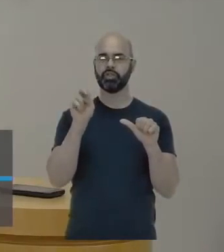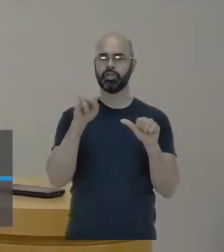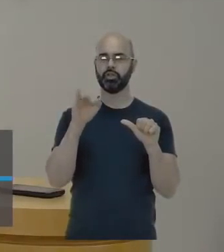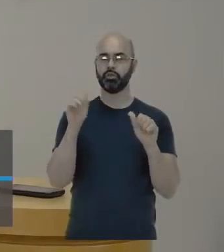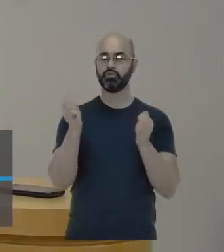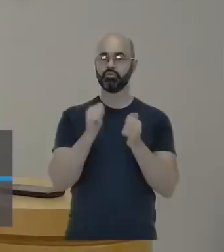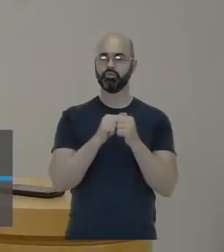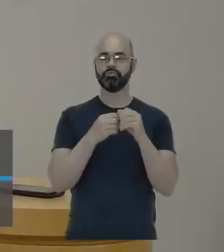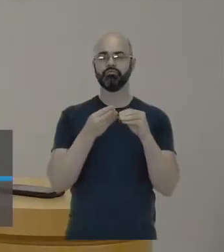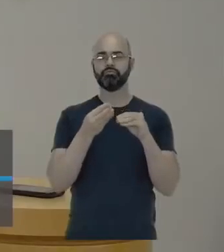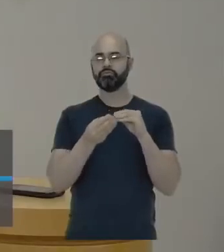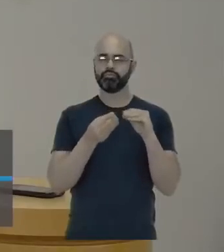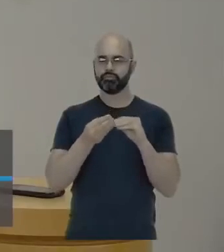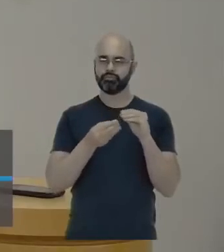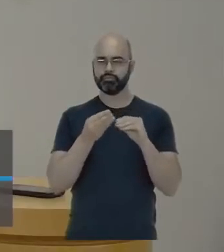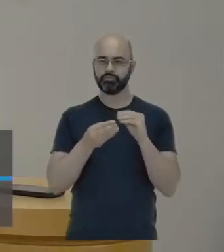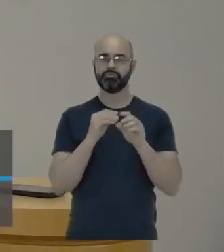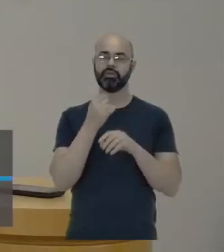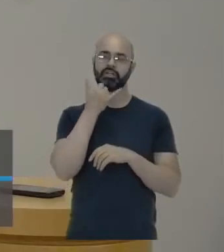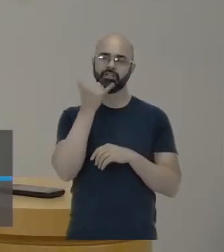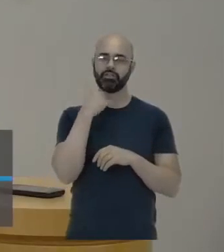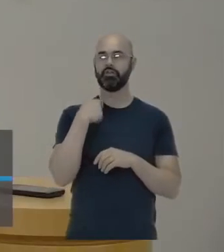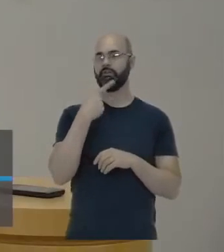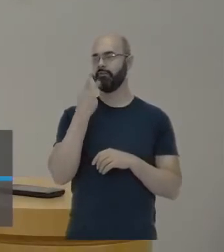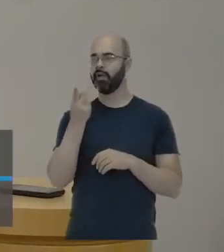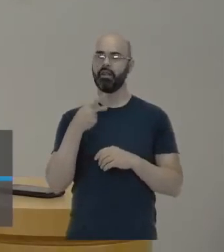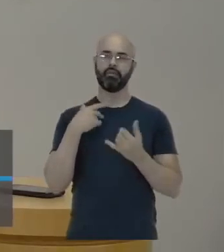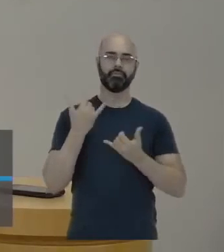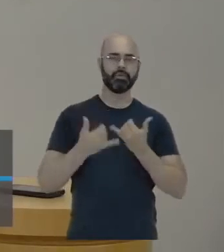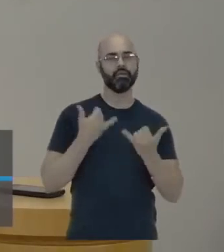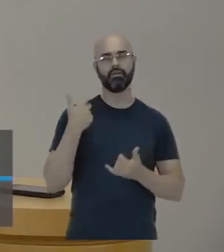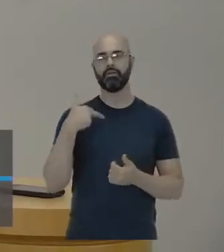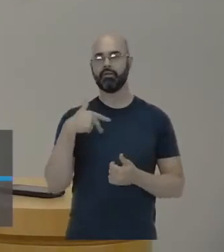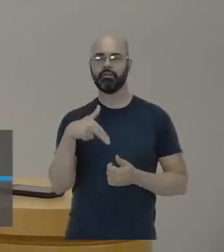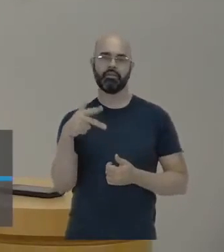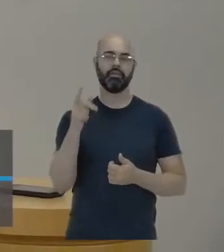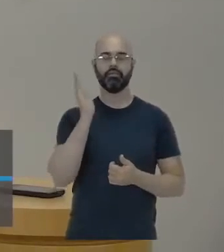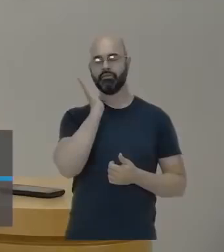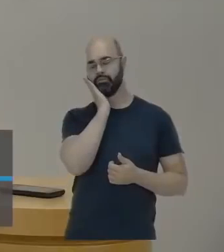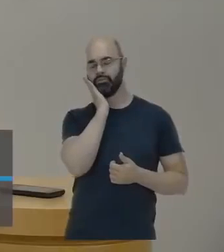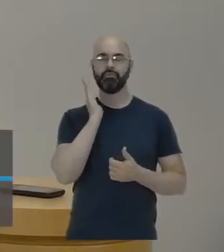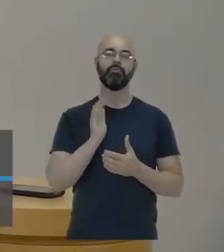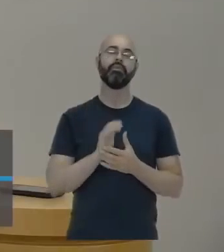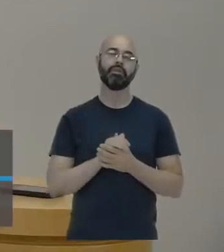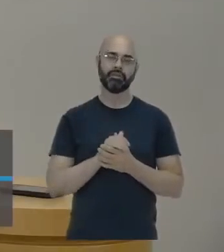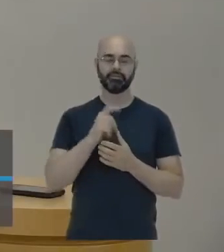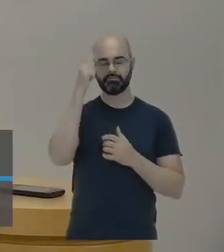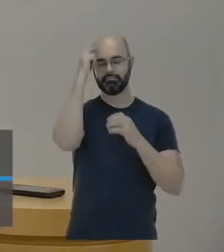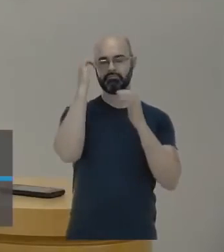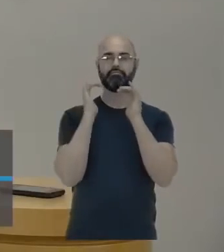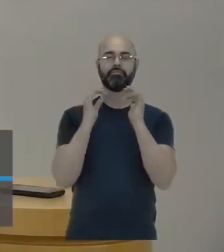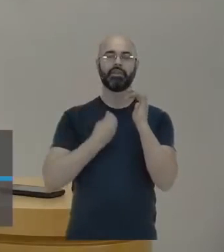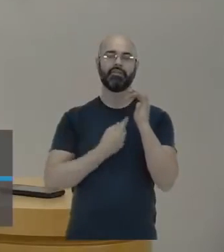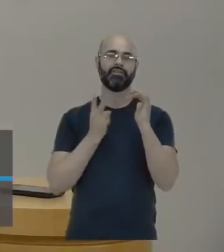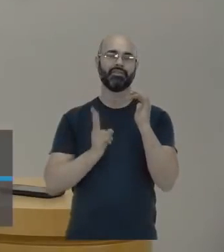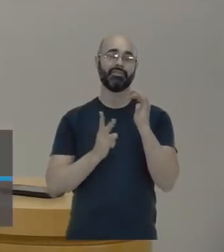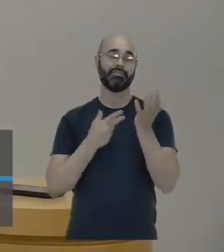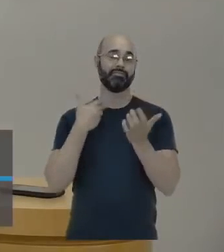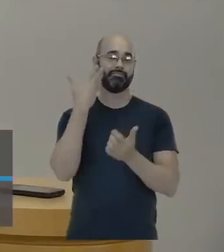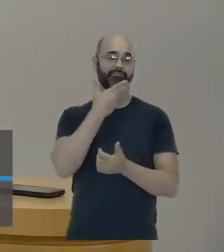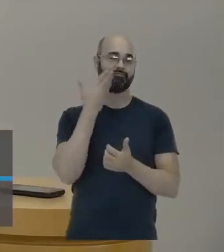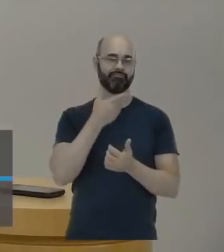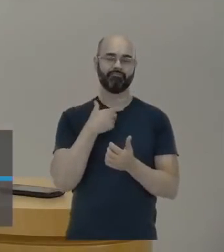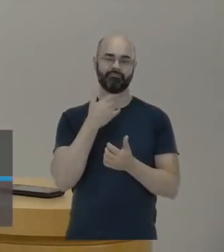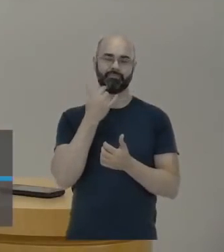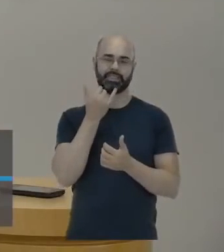gerar energia para eu poder falar, para eu poder andar, para eu poder brincar, até para eu dormir e o meu cérebro continuar me mantendo vivo, eu preciso de